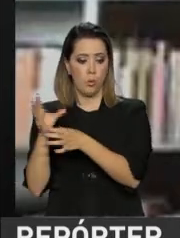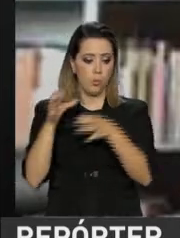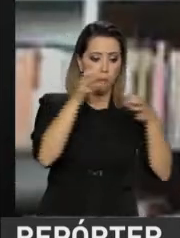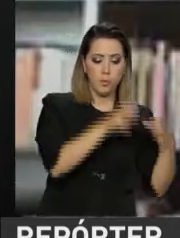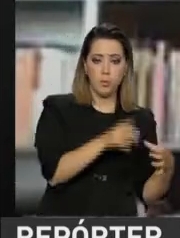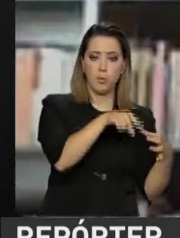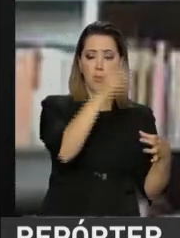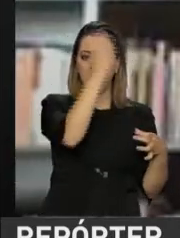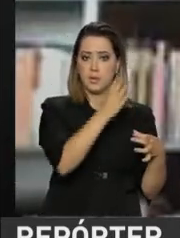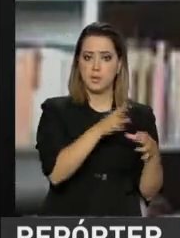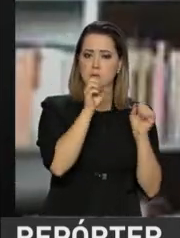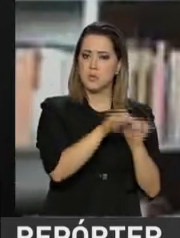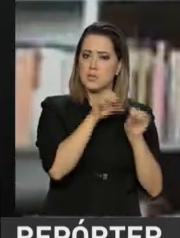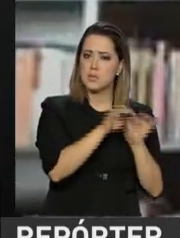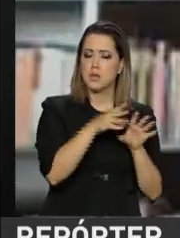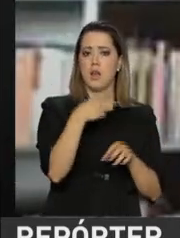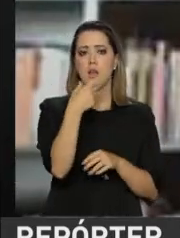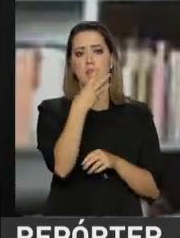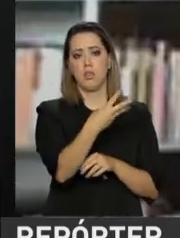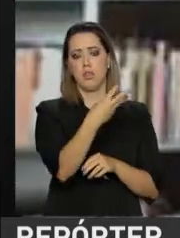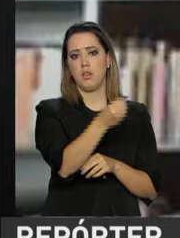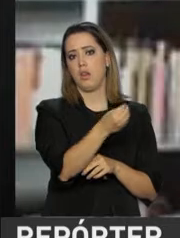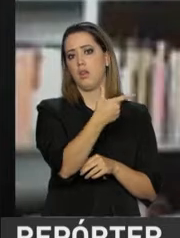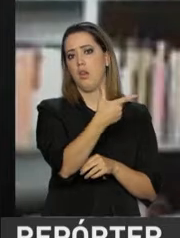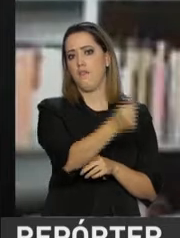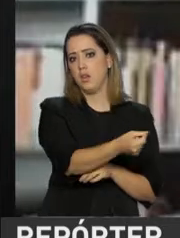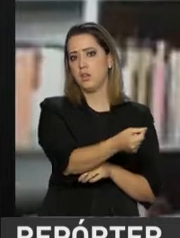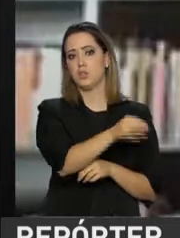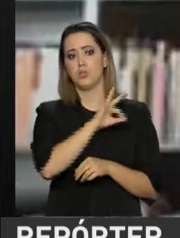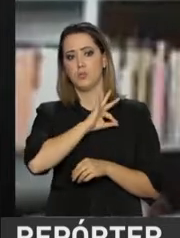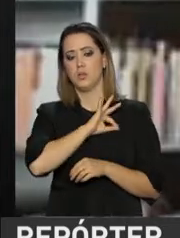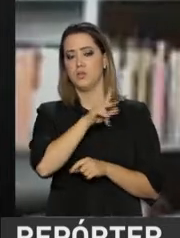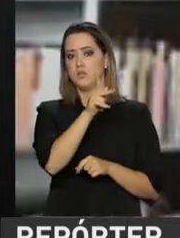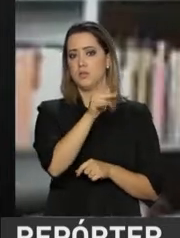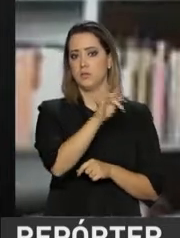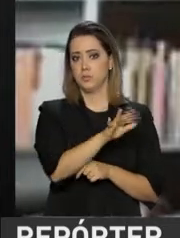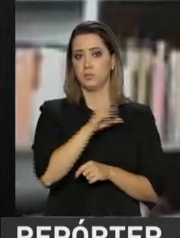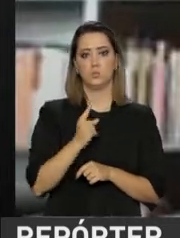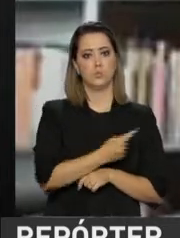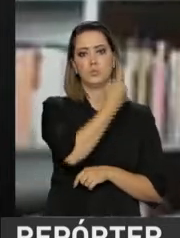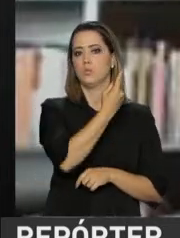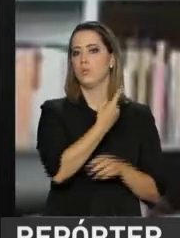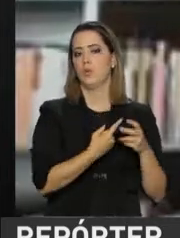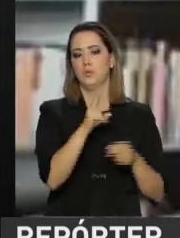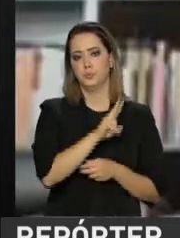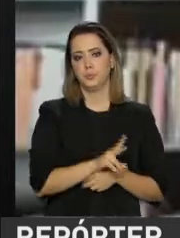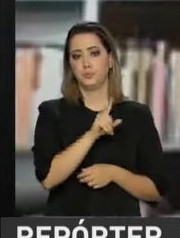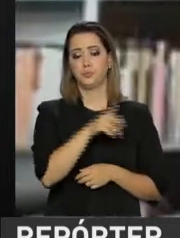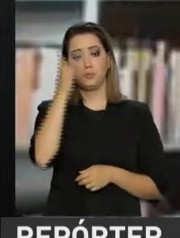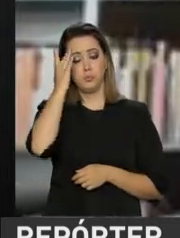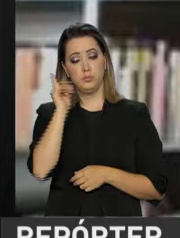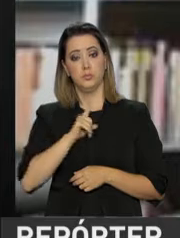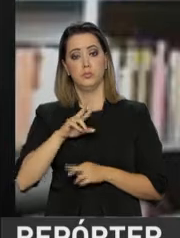30 ou 40 delegados agentes da polícia federal de uma soberba amanhã o ministro tem uma reunião na organização